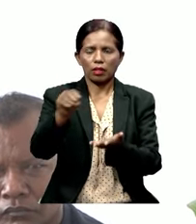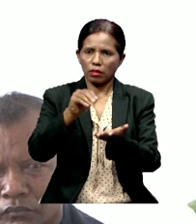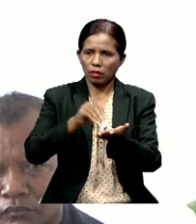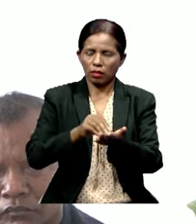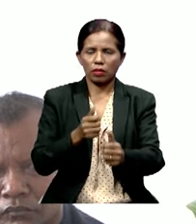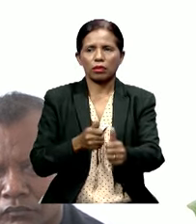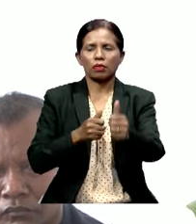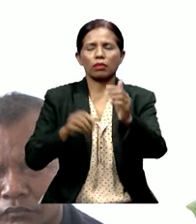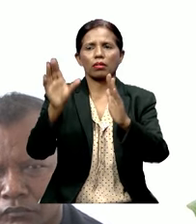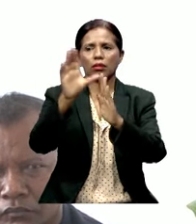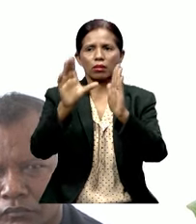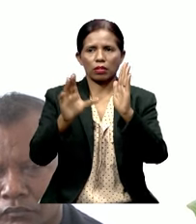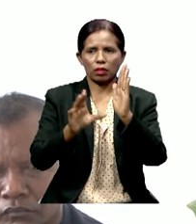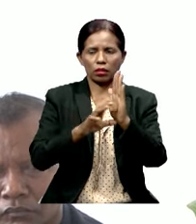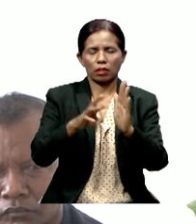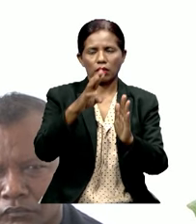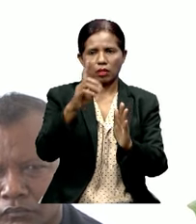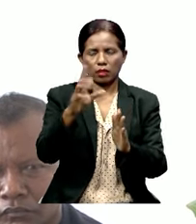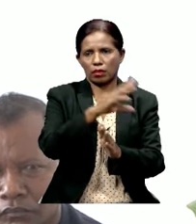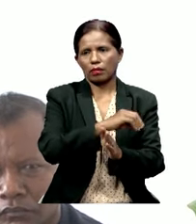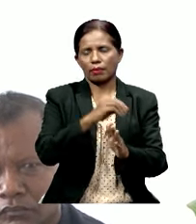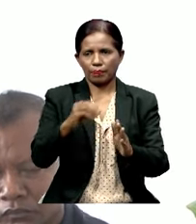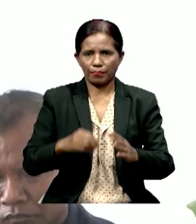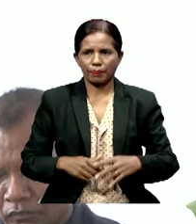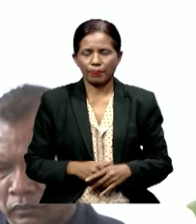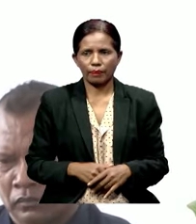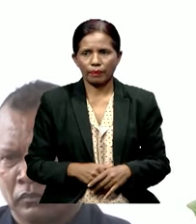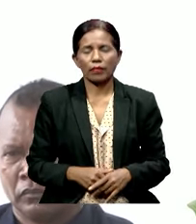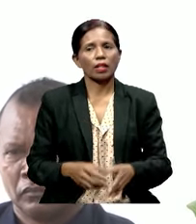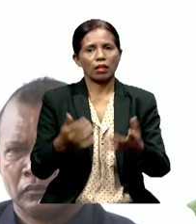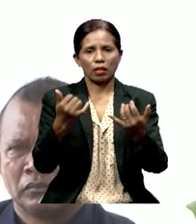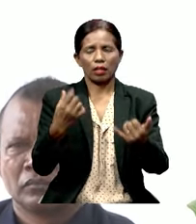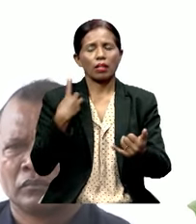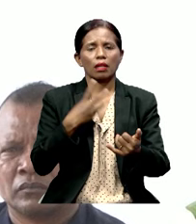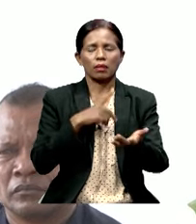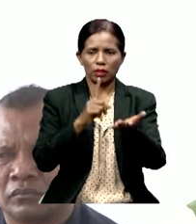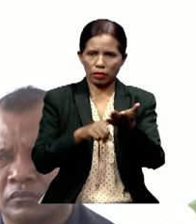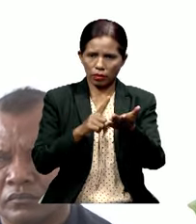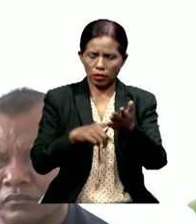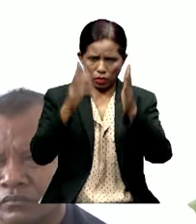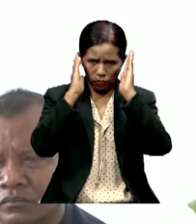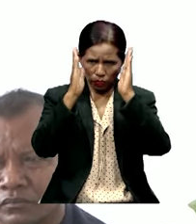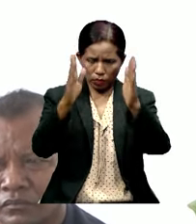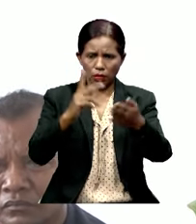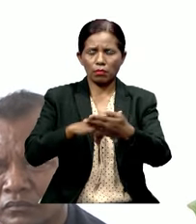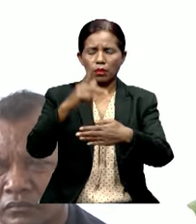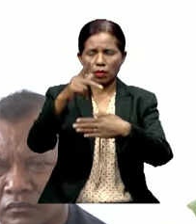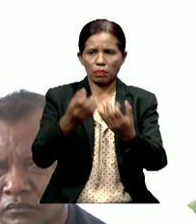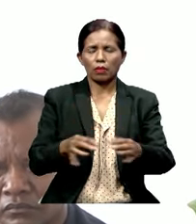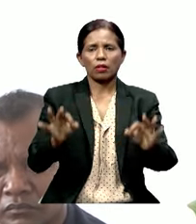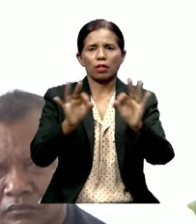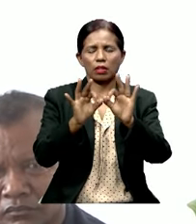para considerar uma condição real de investimento. Não é, a mim se discute e não foca para o programa principal CIRA, antes de